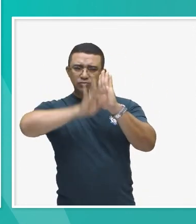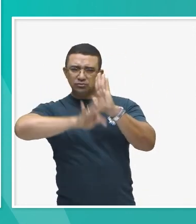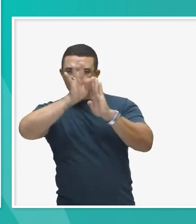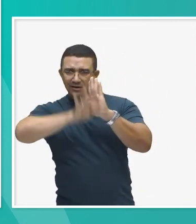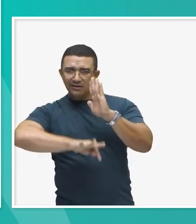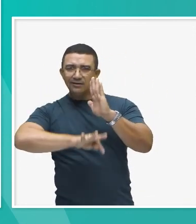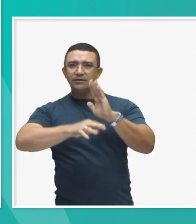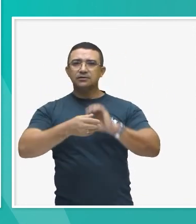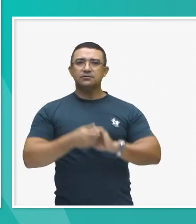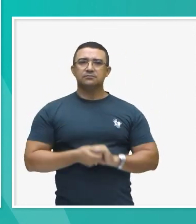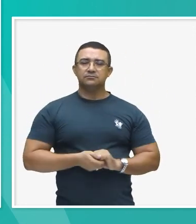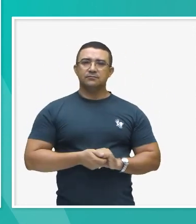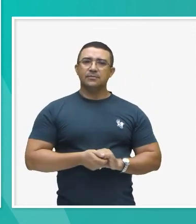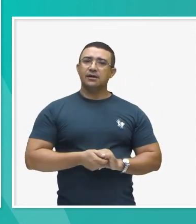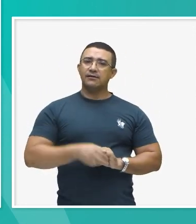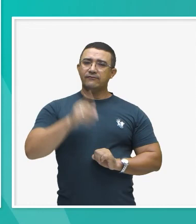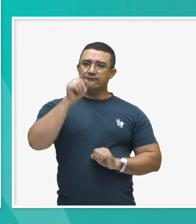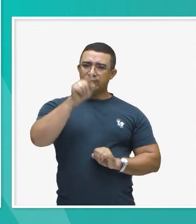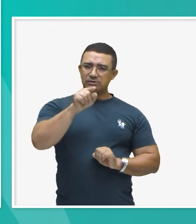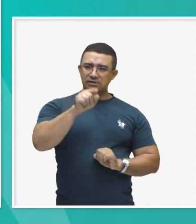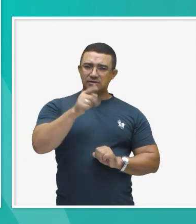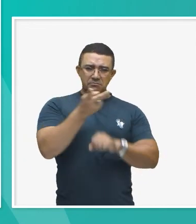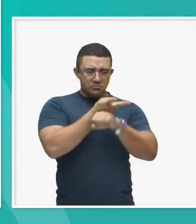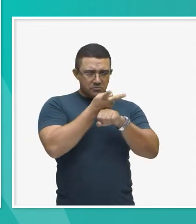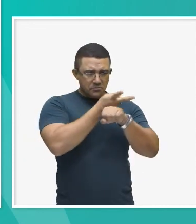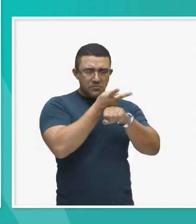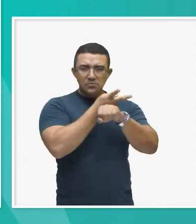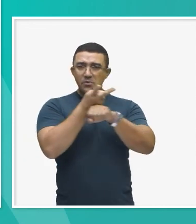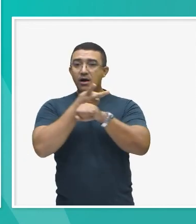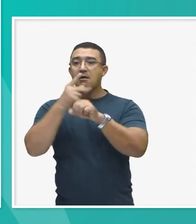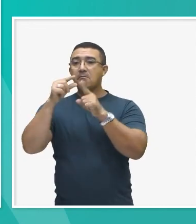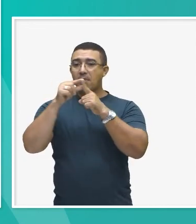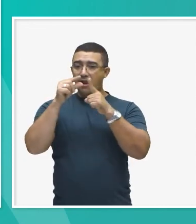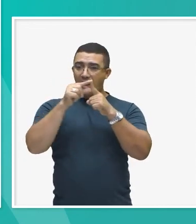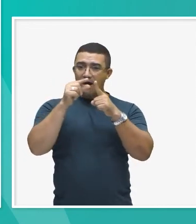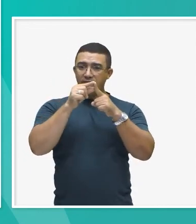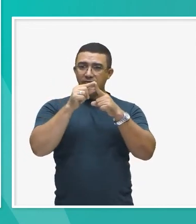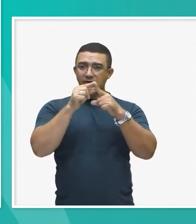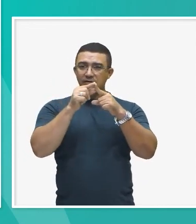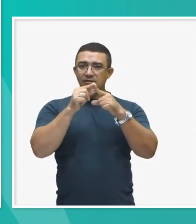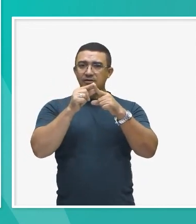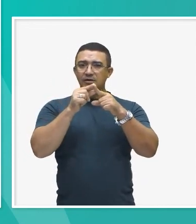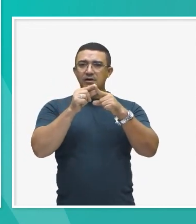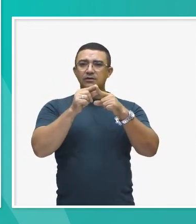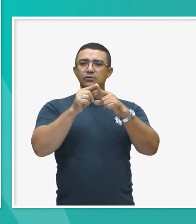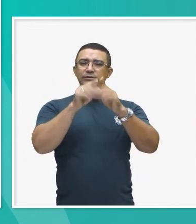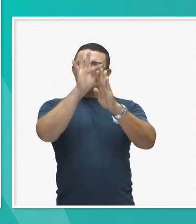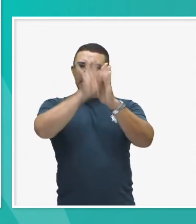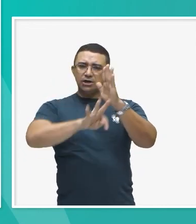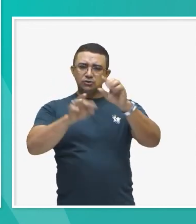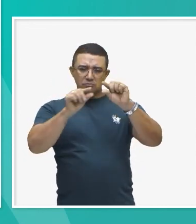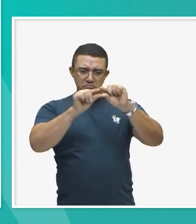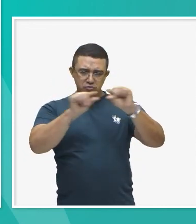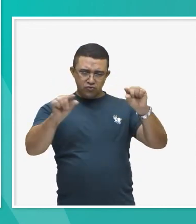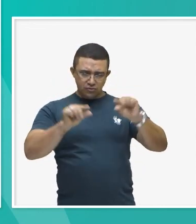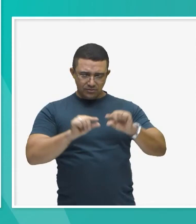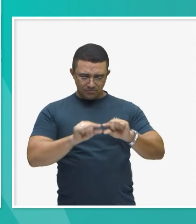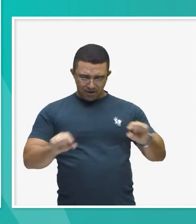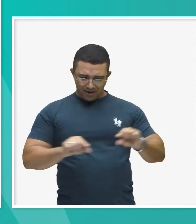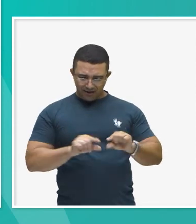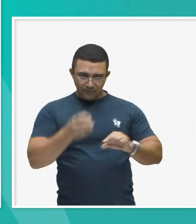words, né? Que são você procurar palavras que estão grifadas, e as outras técnicas que